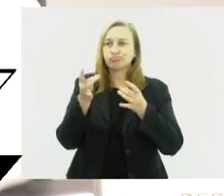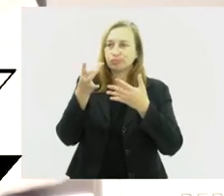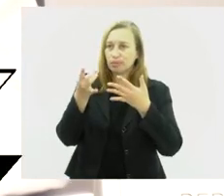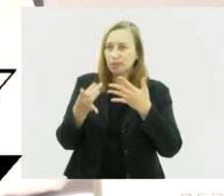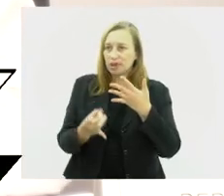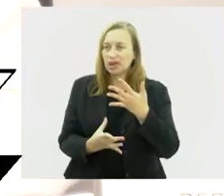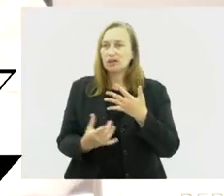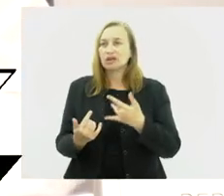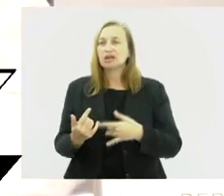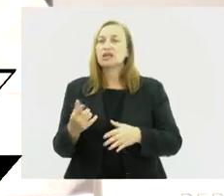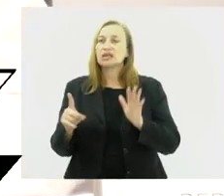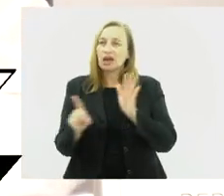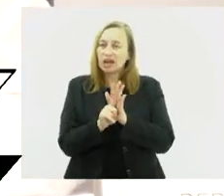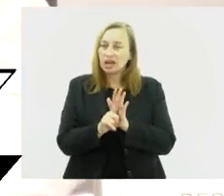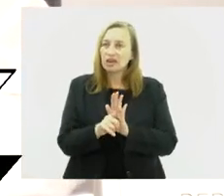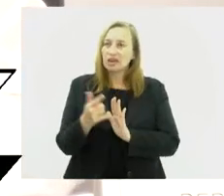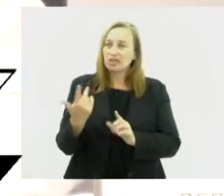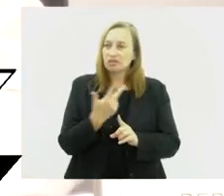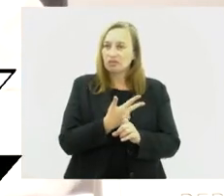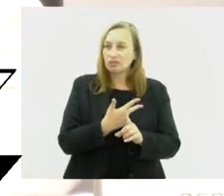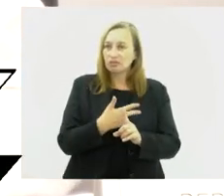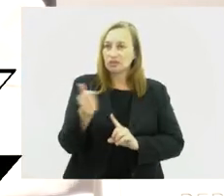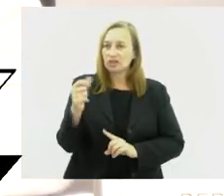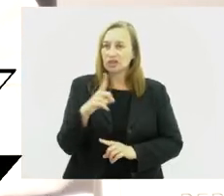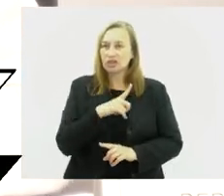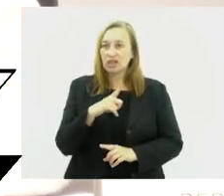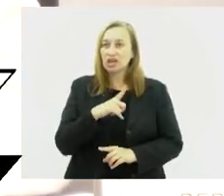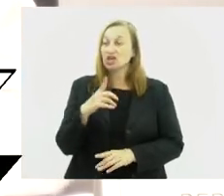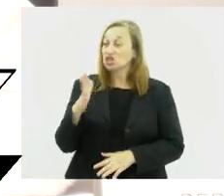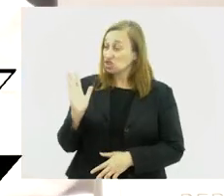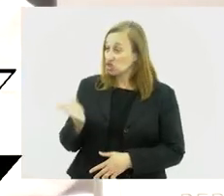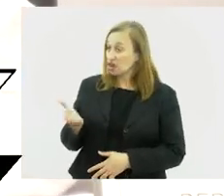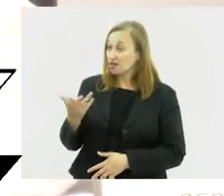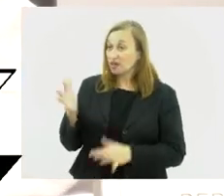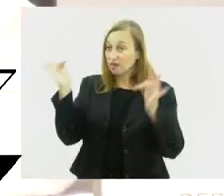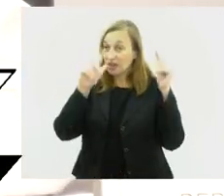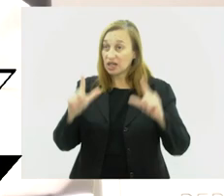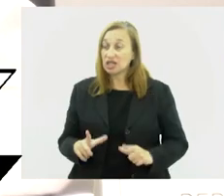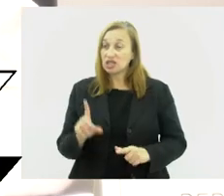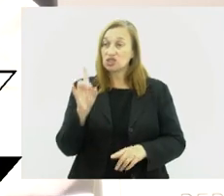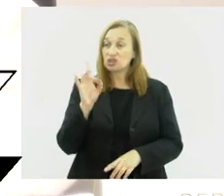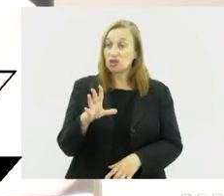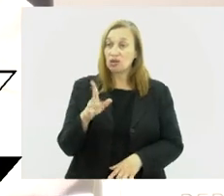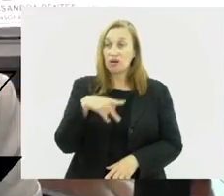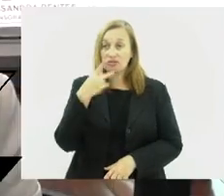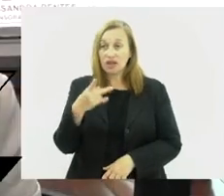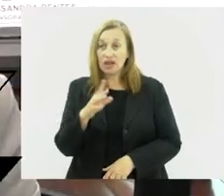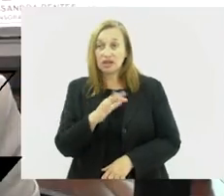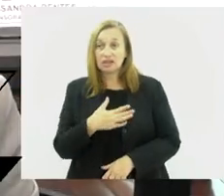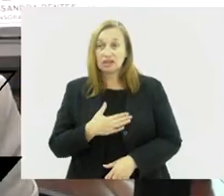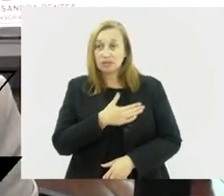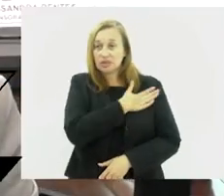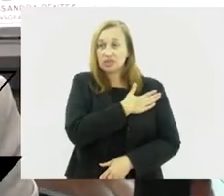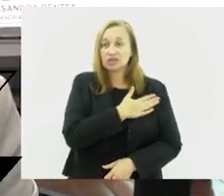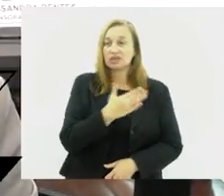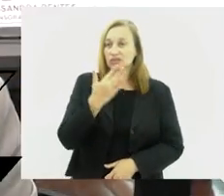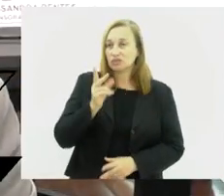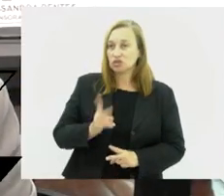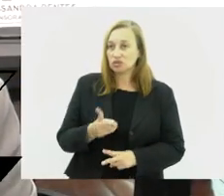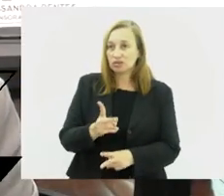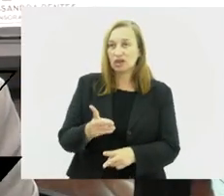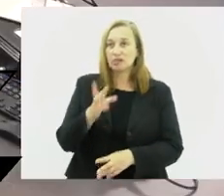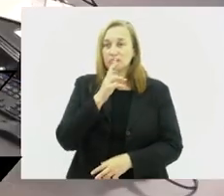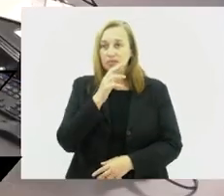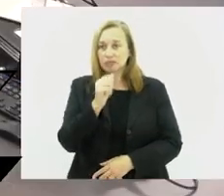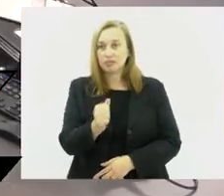vamos cumprir. Já considerei ganha tarde só com essa declaração do Major Elton. Mas vamos continuar, bem, presidente Amorim.